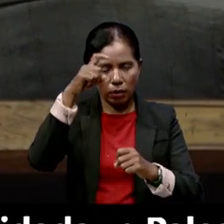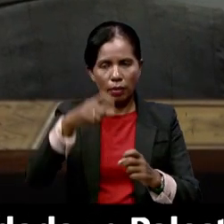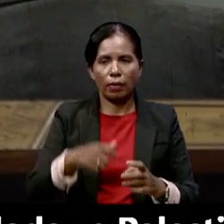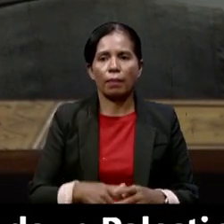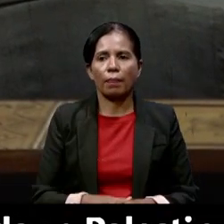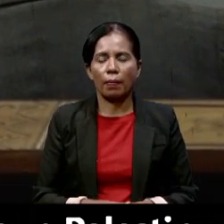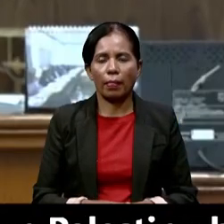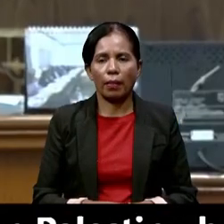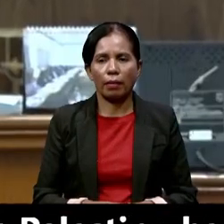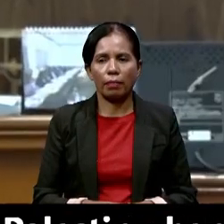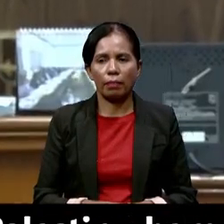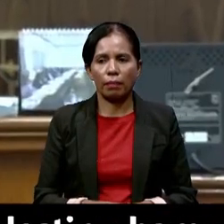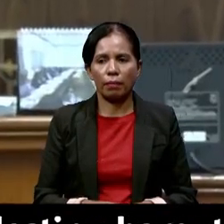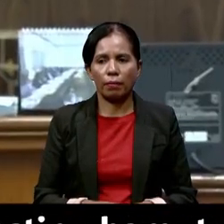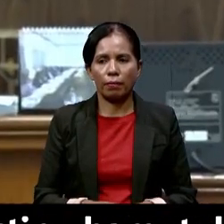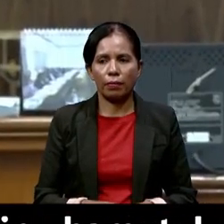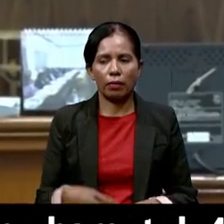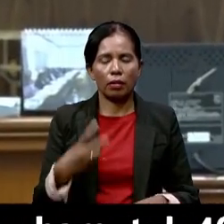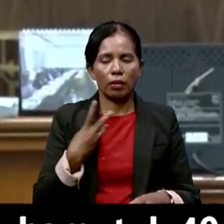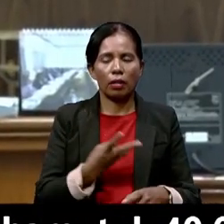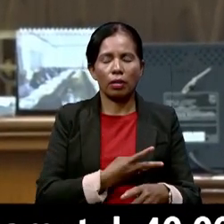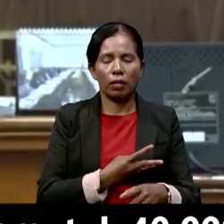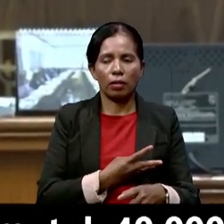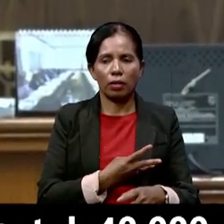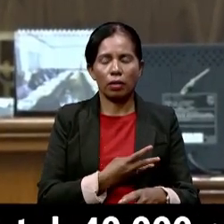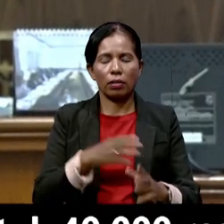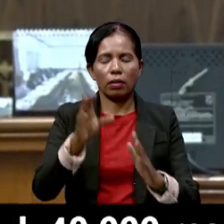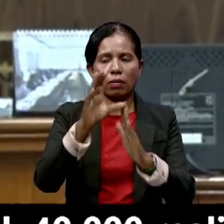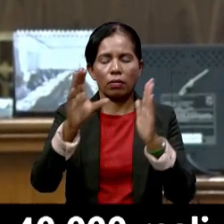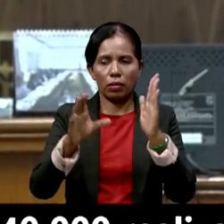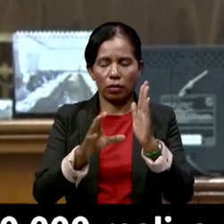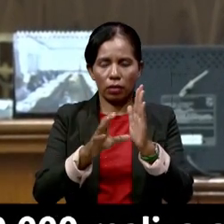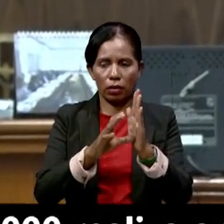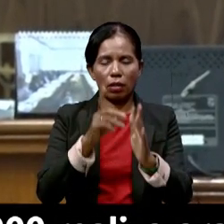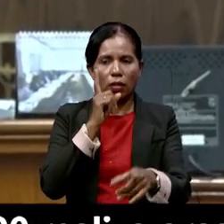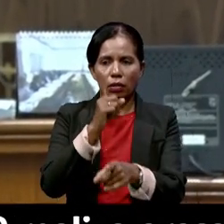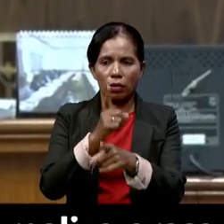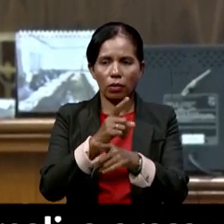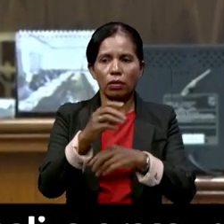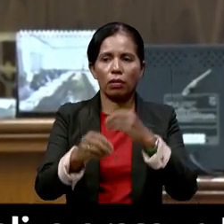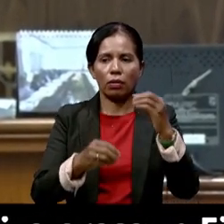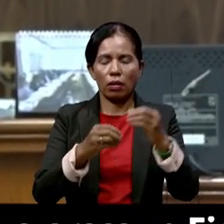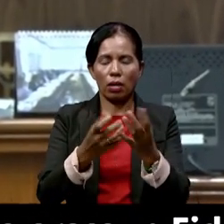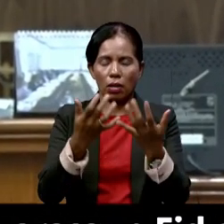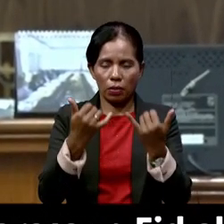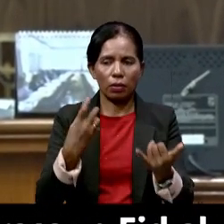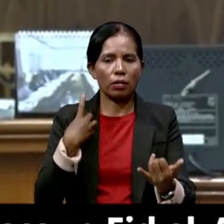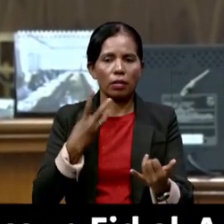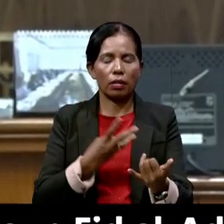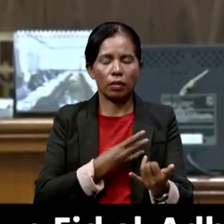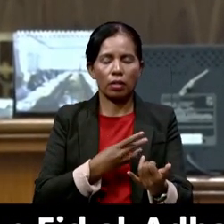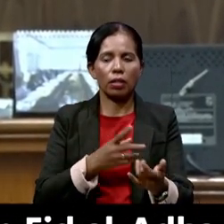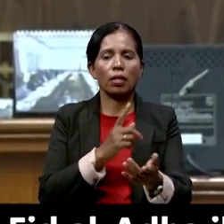maneira e tá alterati de constituição, claro que até agora e tá na prática